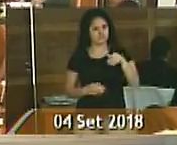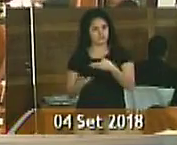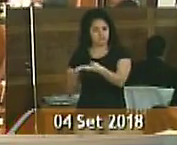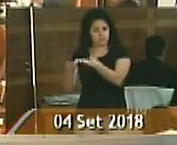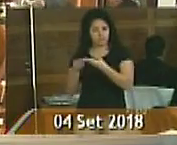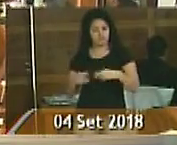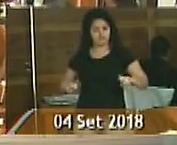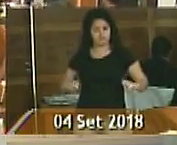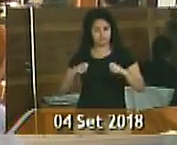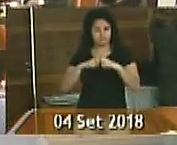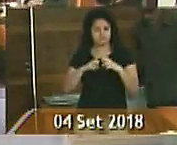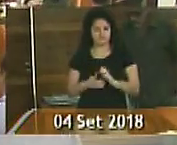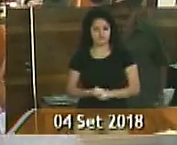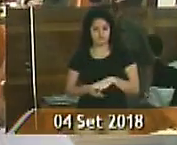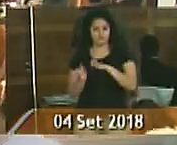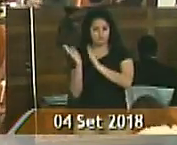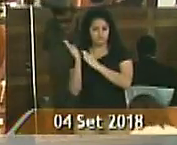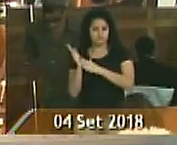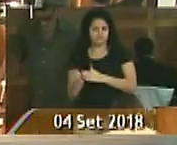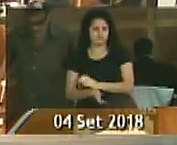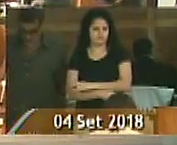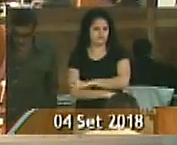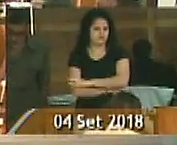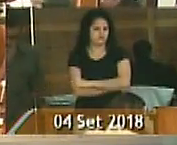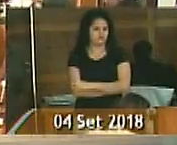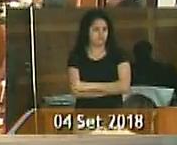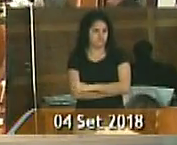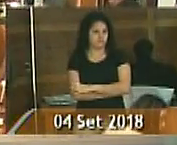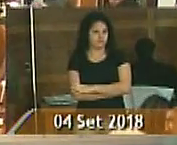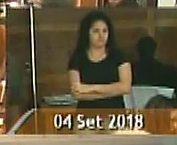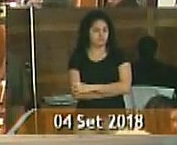nosso plenário o homenageado.